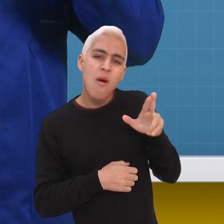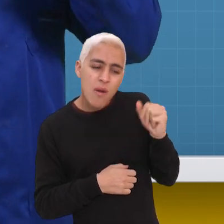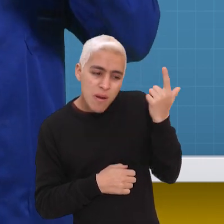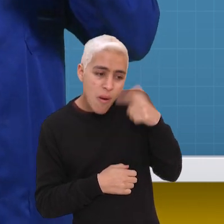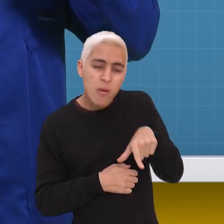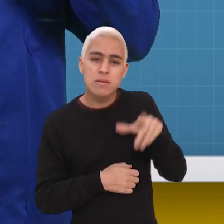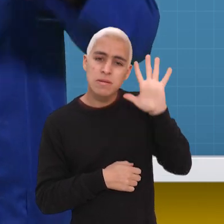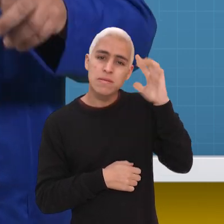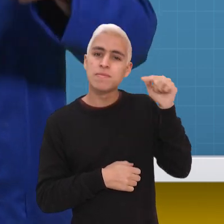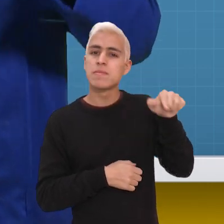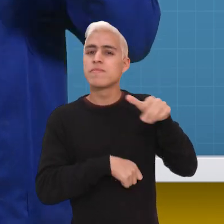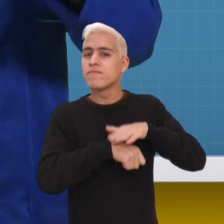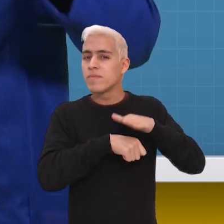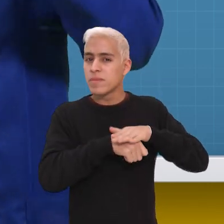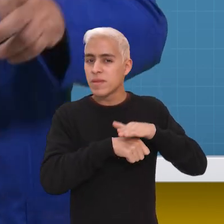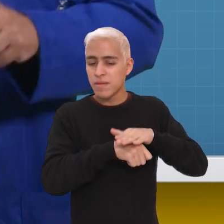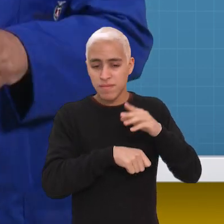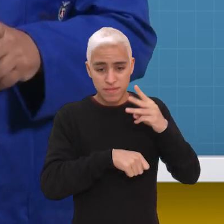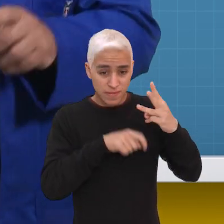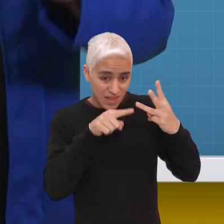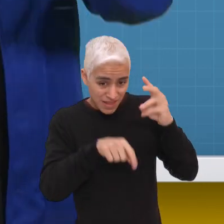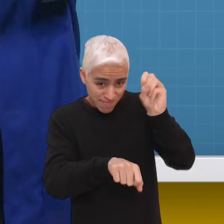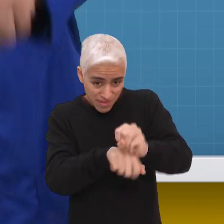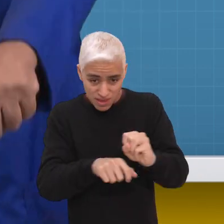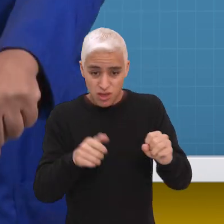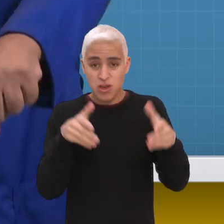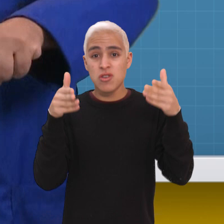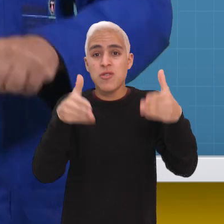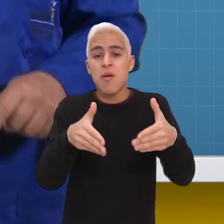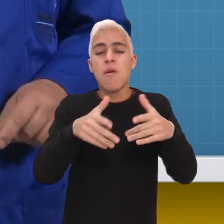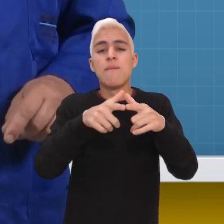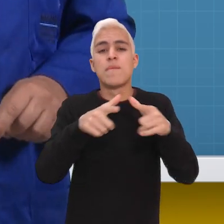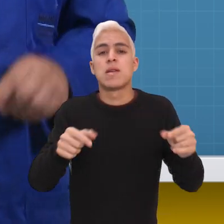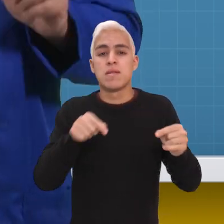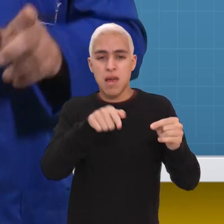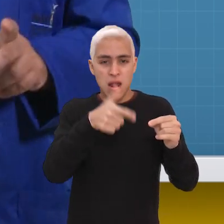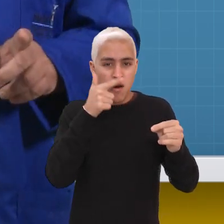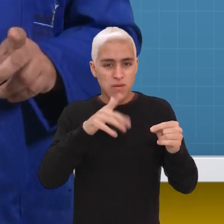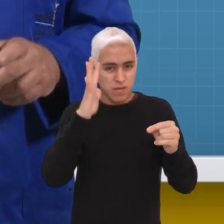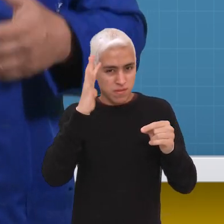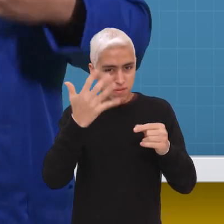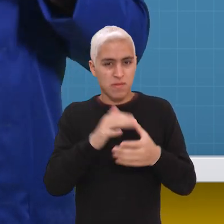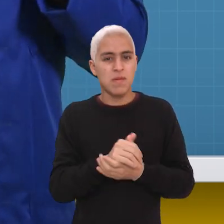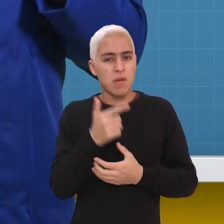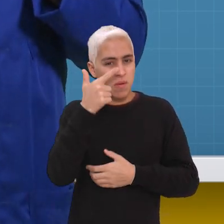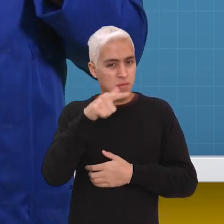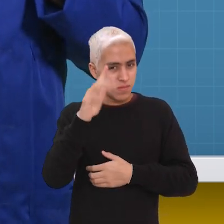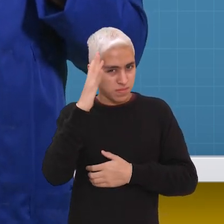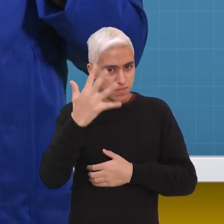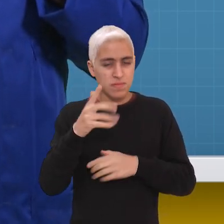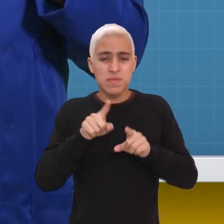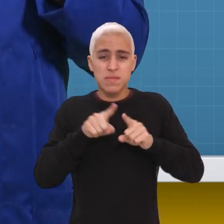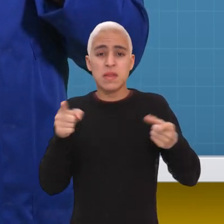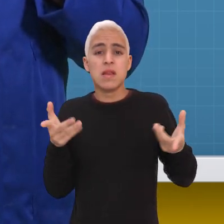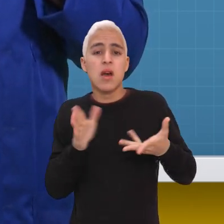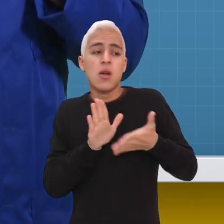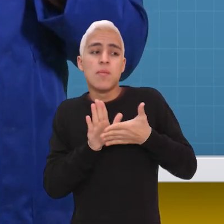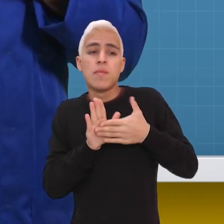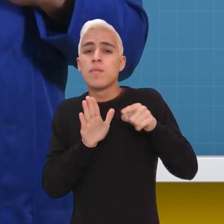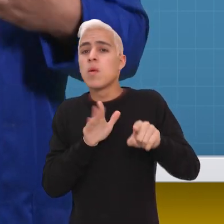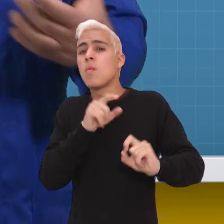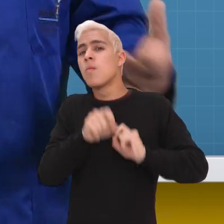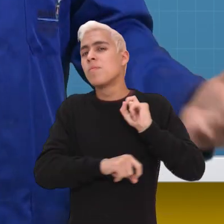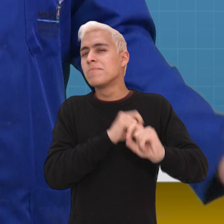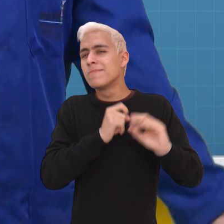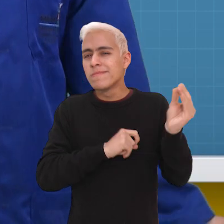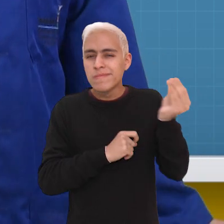conseguiu resolver, mas só na terceira parada, quando chegou lá em Brasília. Ela conseguiu resolver, mas agora nós vamos estar propondo para